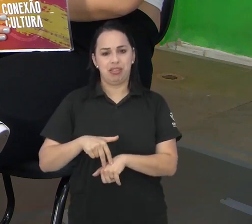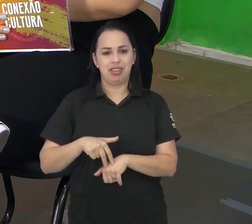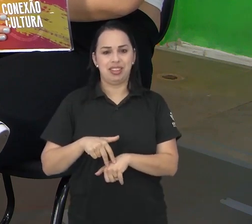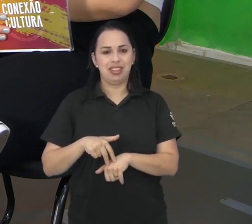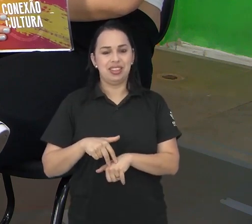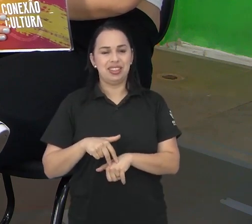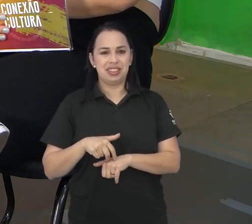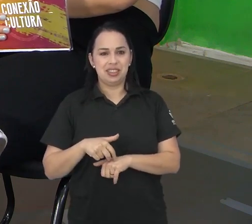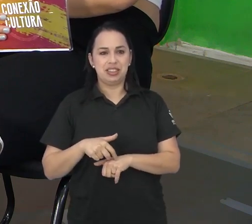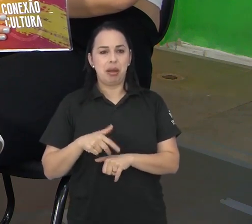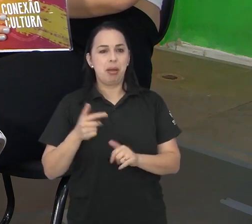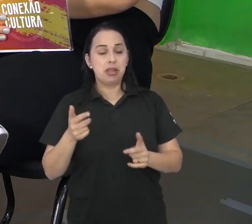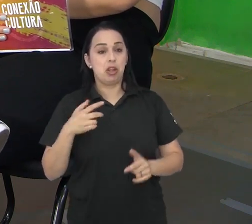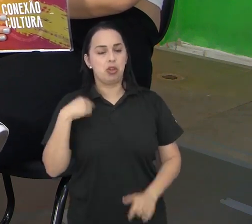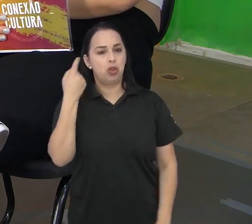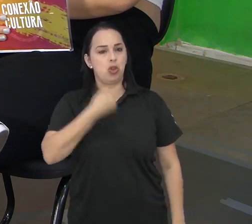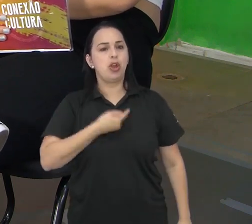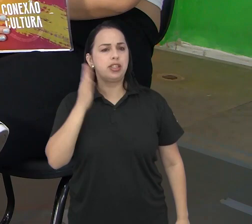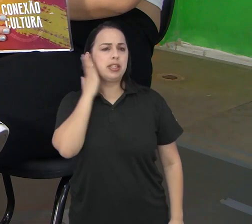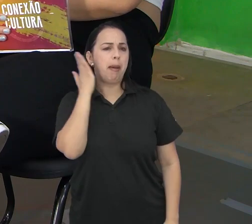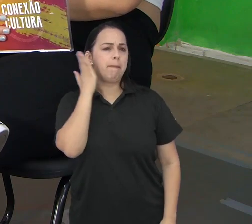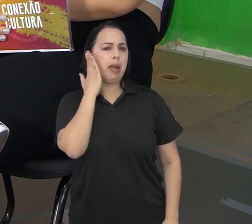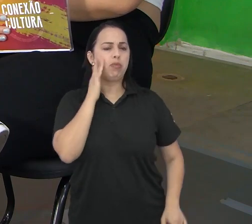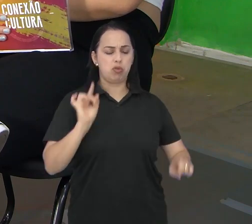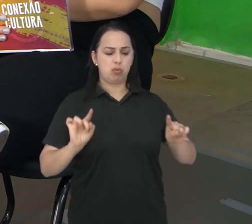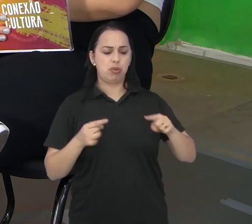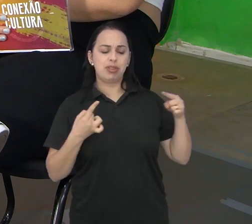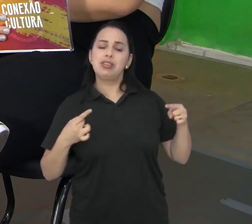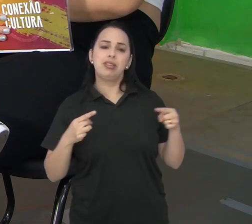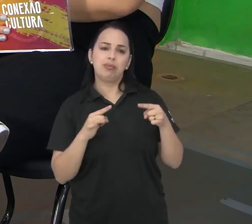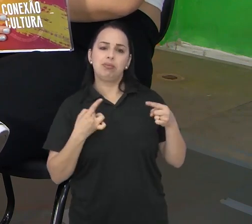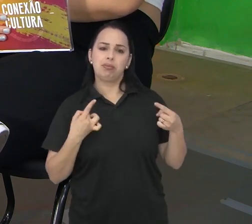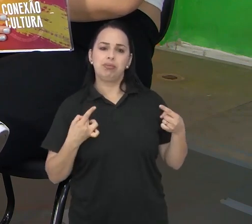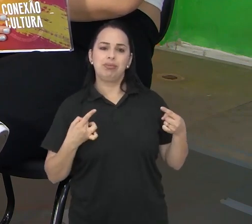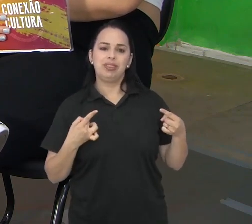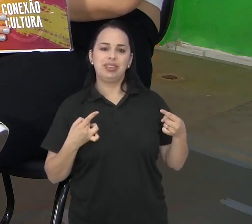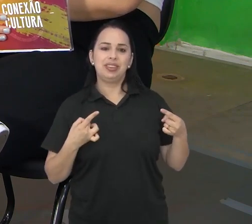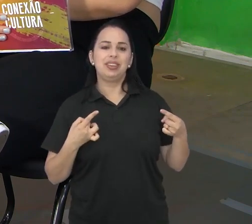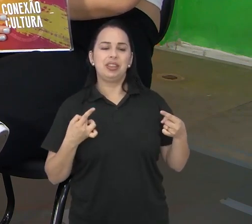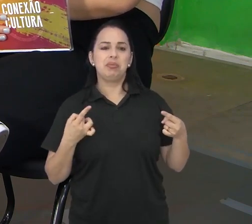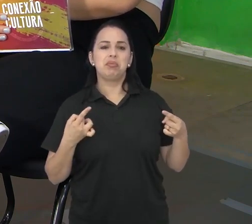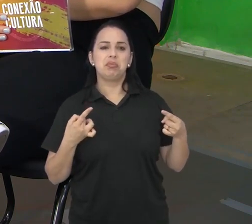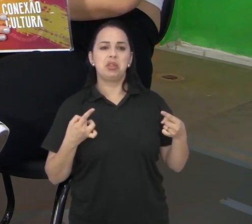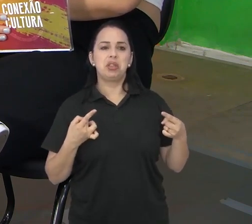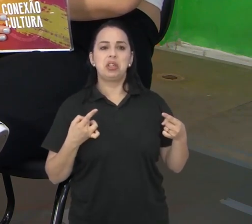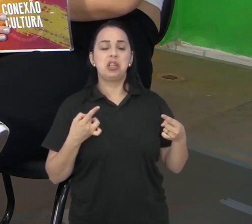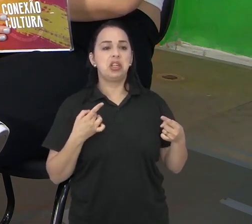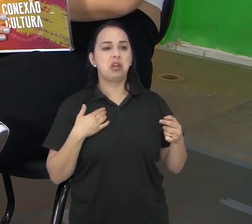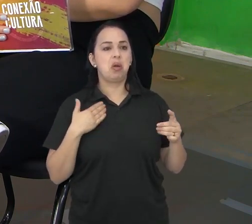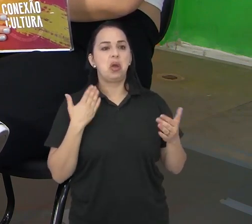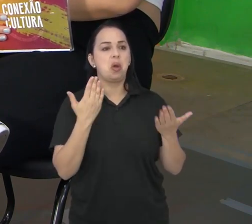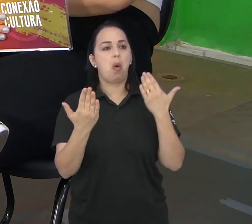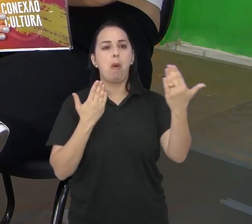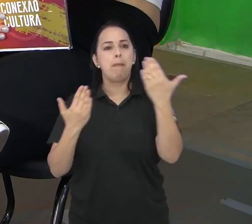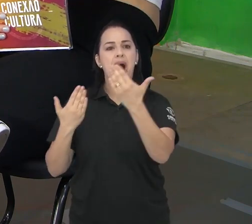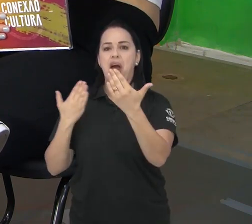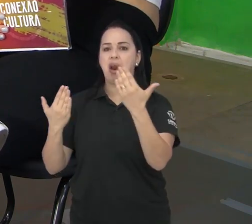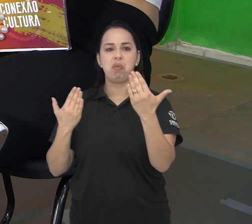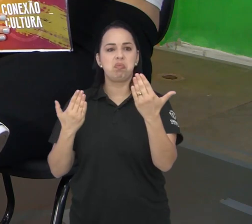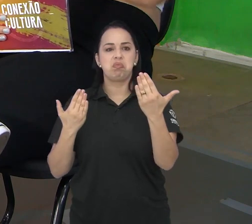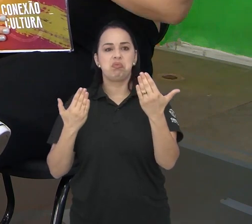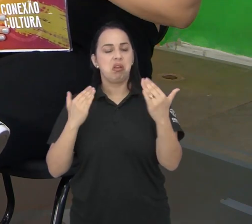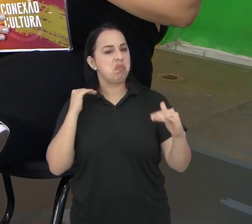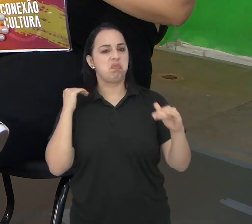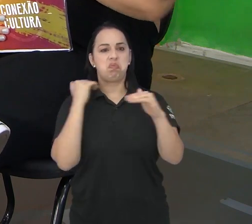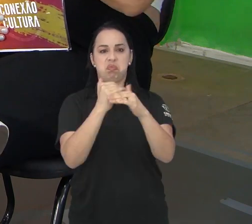não, que a gente sabe de música, a gente domina a música e a gente não perde pra ninguém, né? Você diz assim que